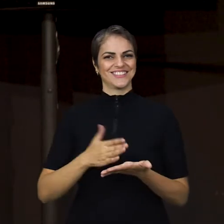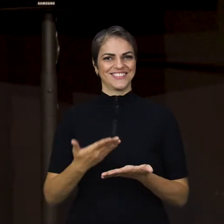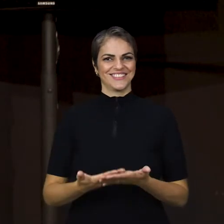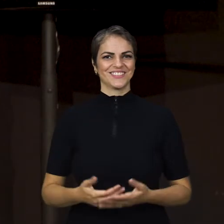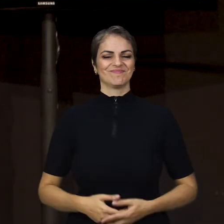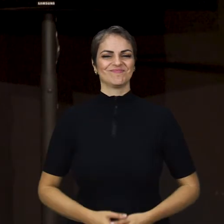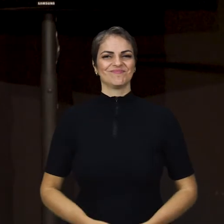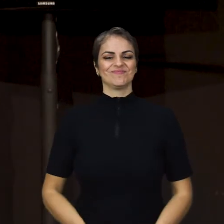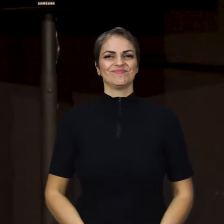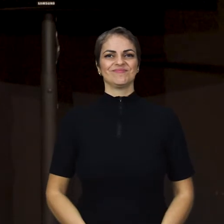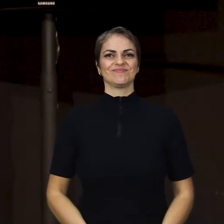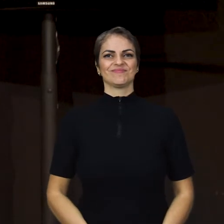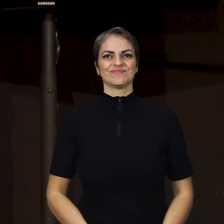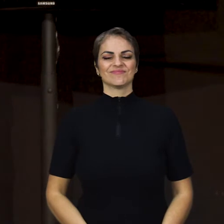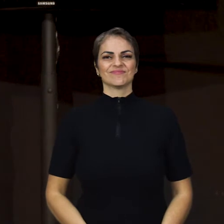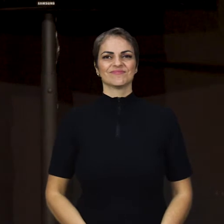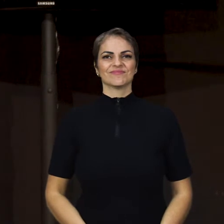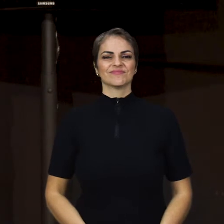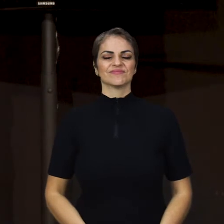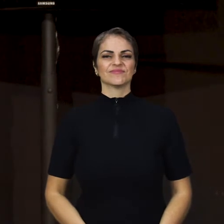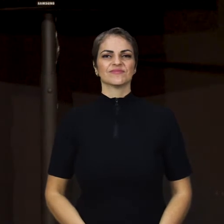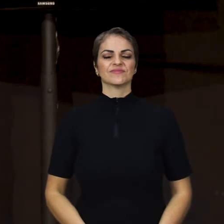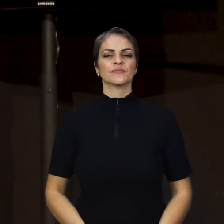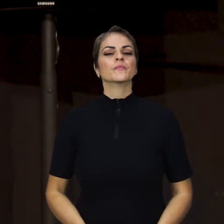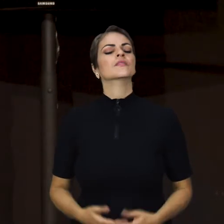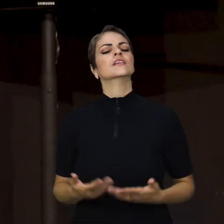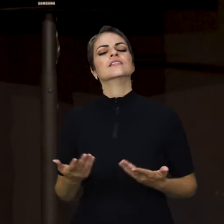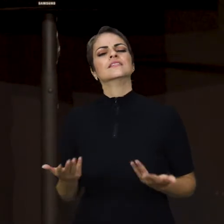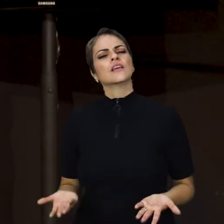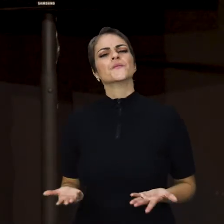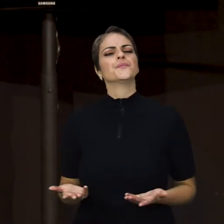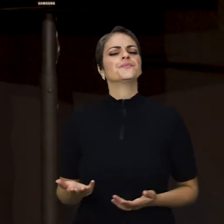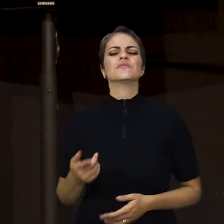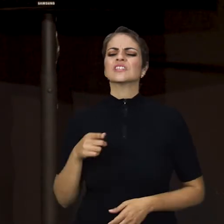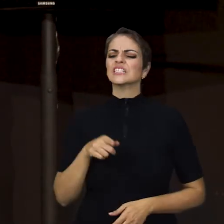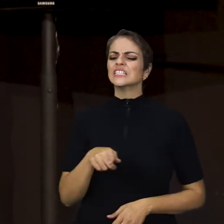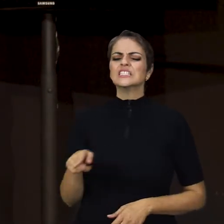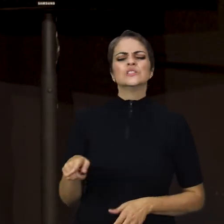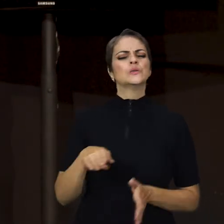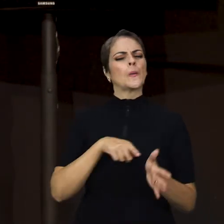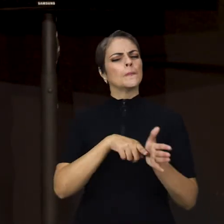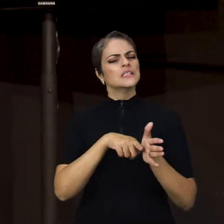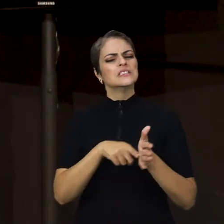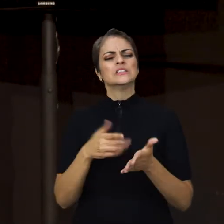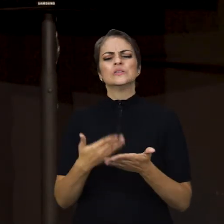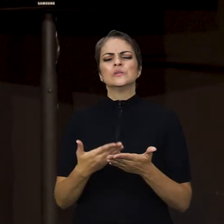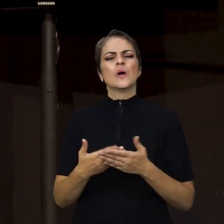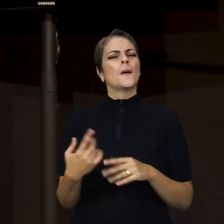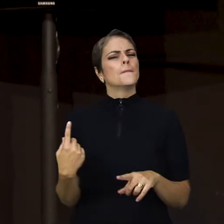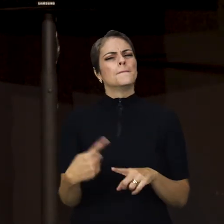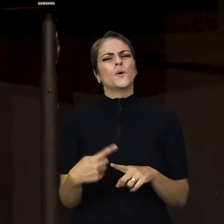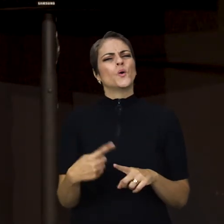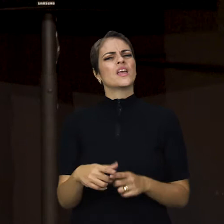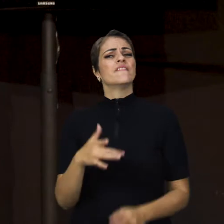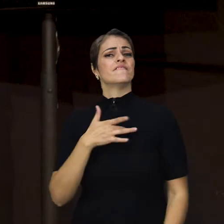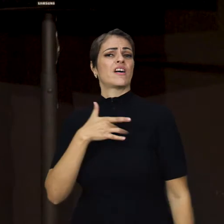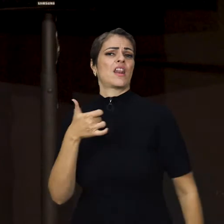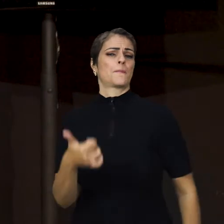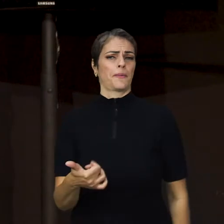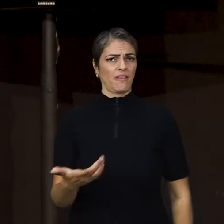Agora, por que isso vale tanto a pena? Por que vale a pena estudar a hermenêutica? Por que vale a